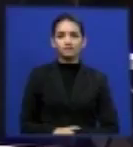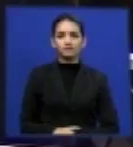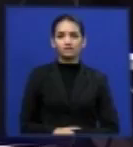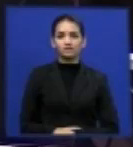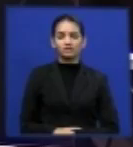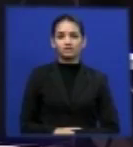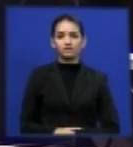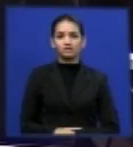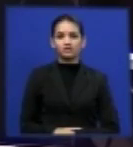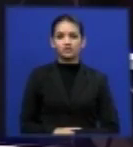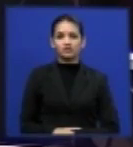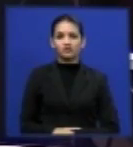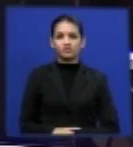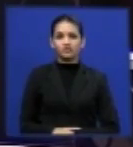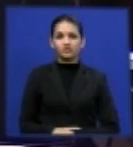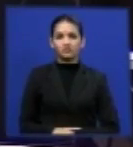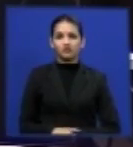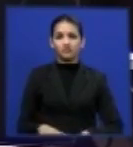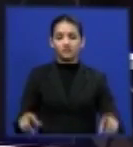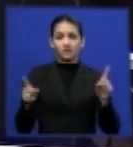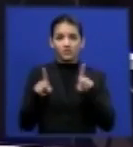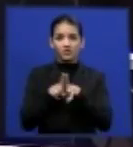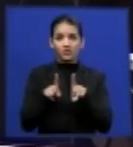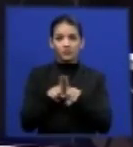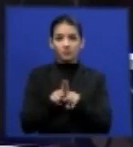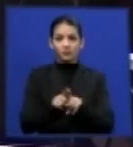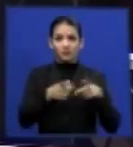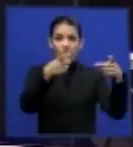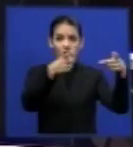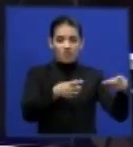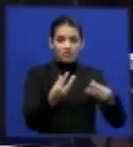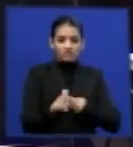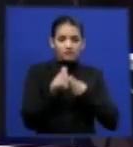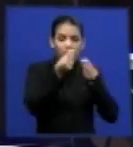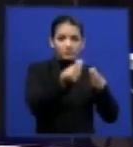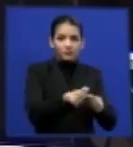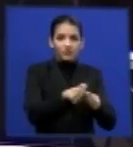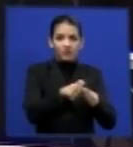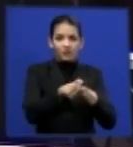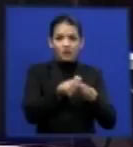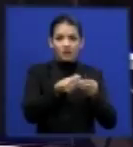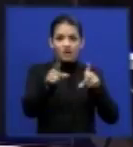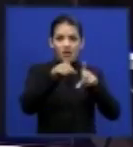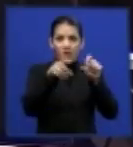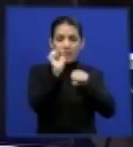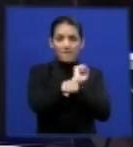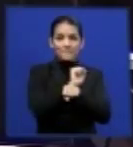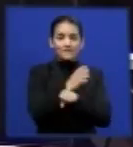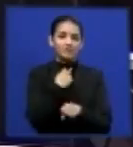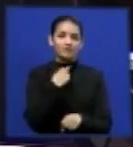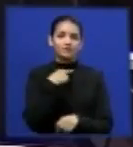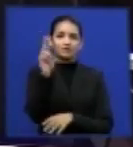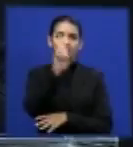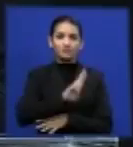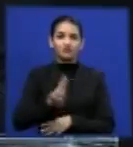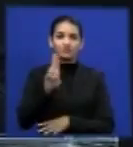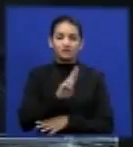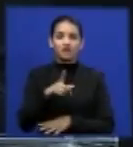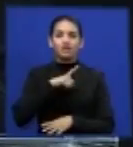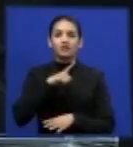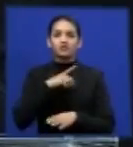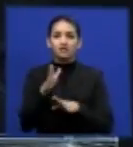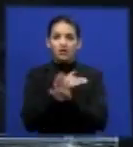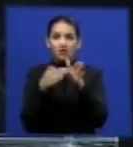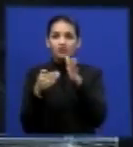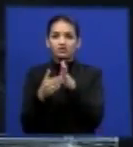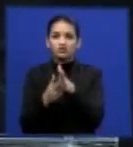A destinação de pneus inservíveis no Brasil, ela é acompanhada, controlada